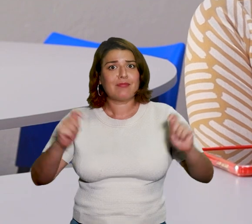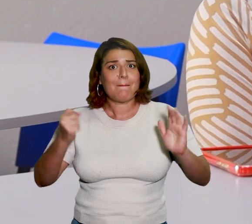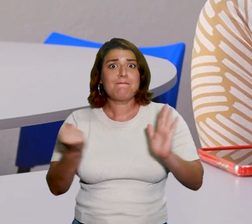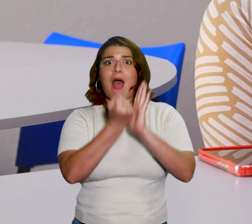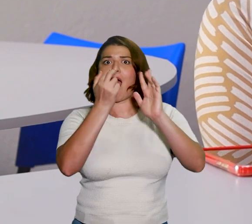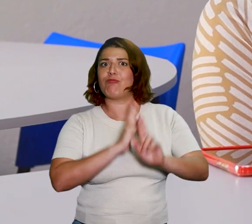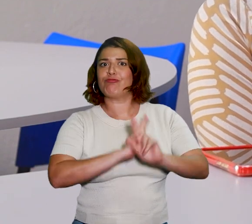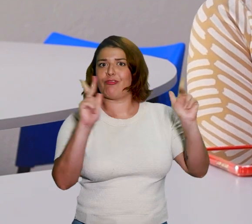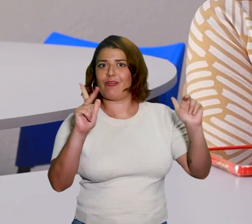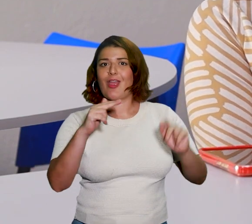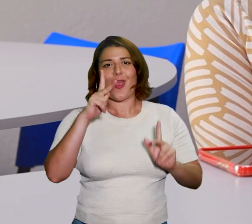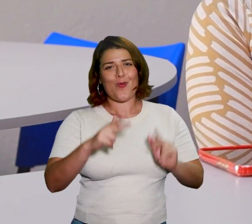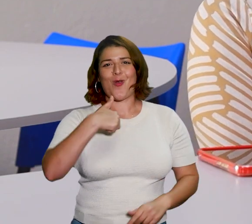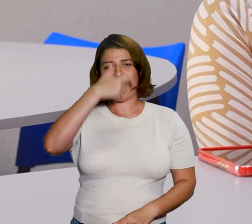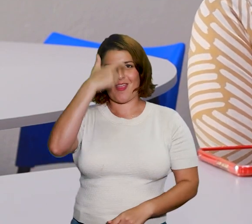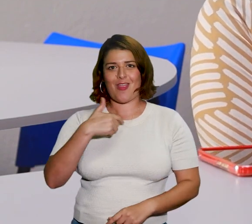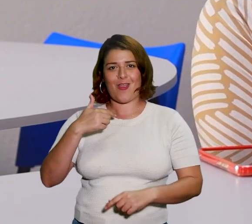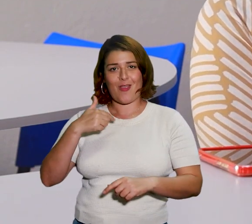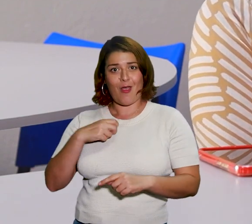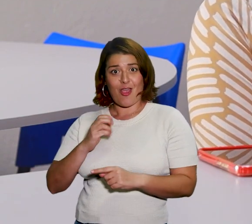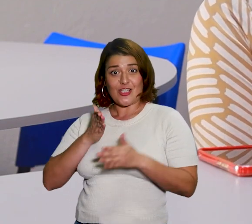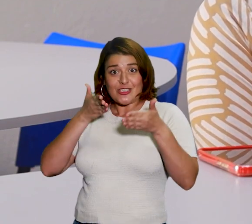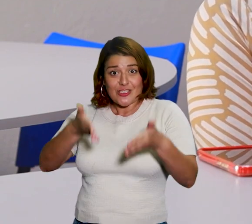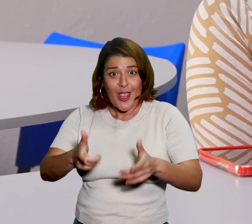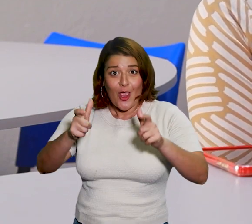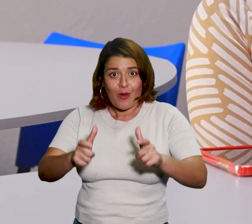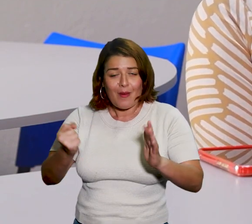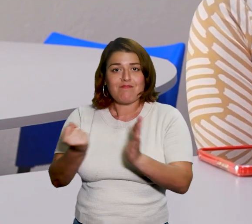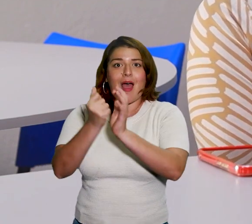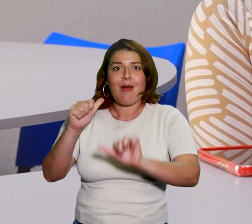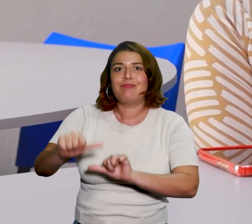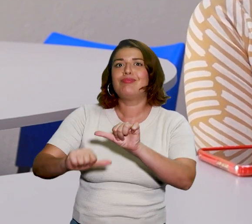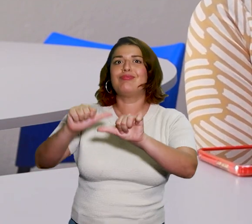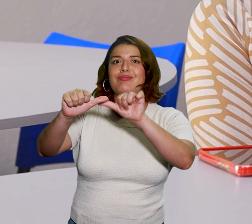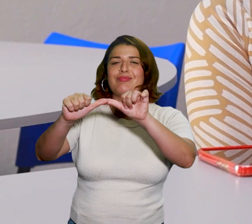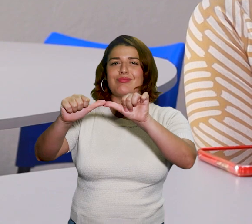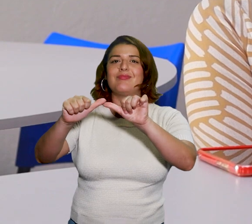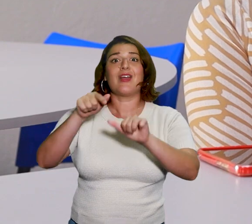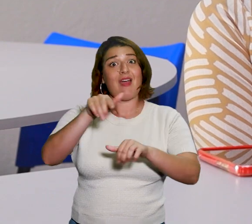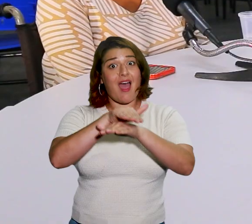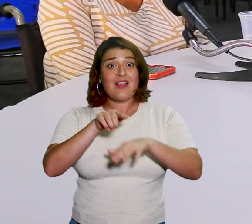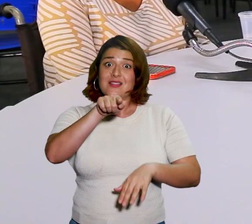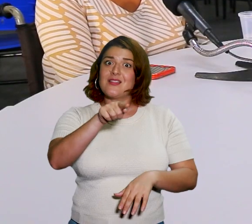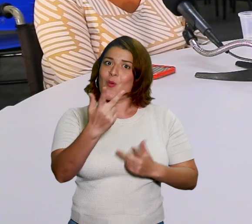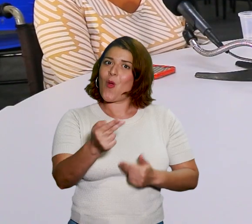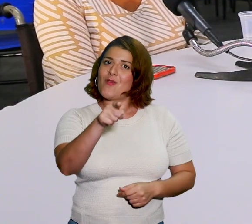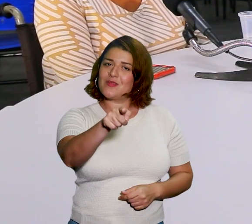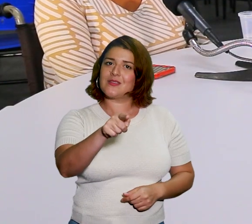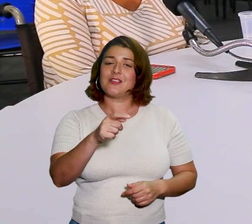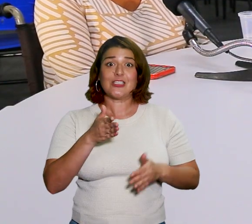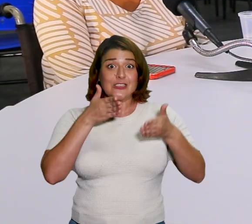pode ser a diferença, igual eu fui a diferença chegando em algum lugar. Na escola que eu cheguei, eu fui a diferença. E você pode ser a